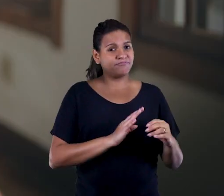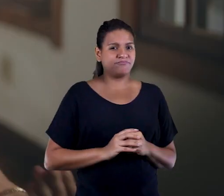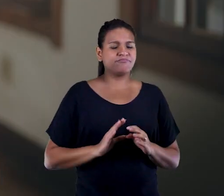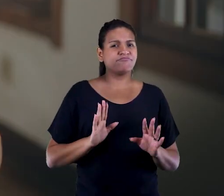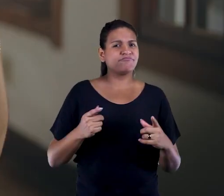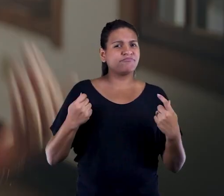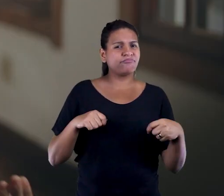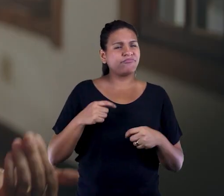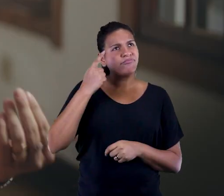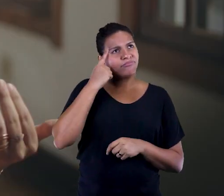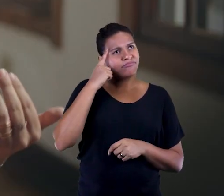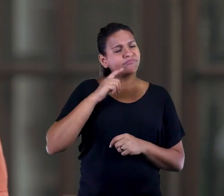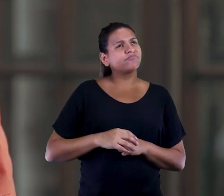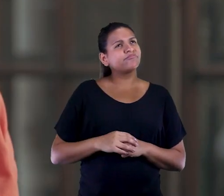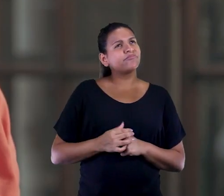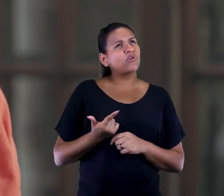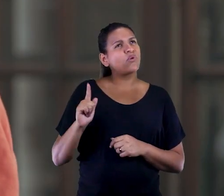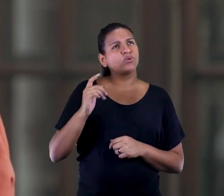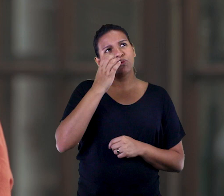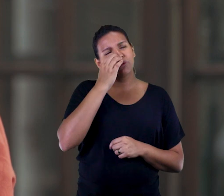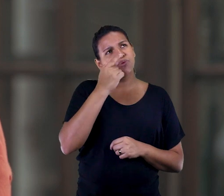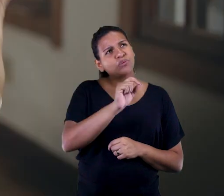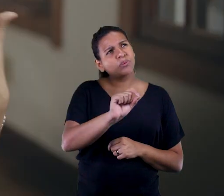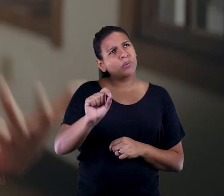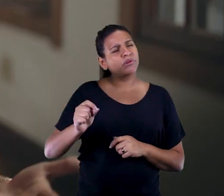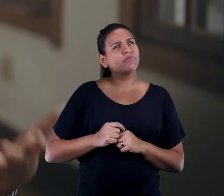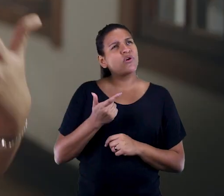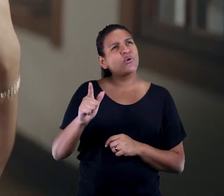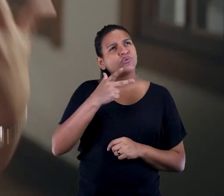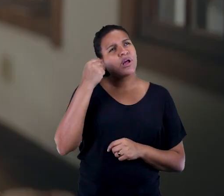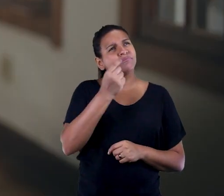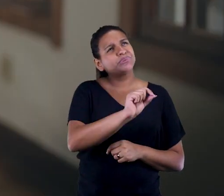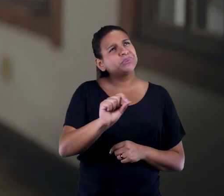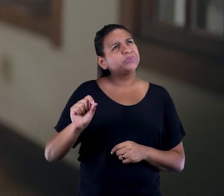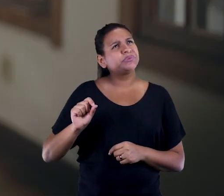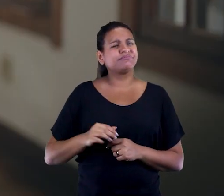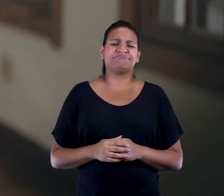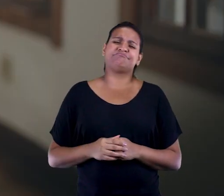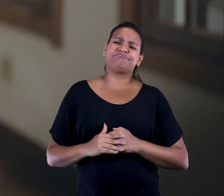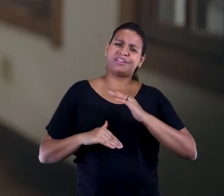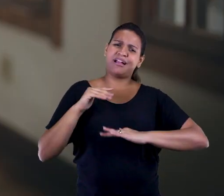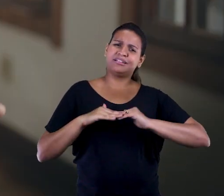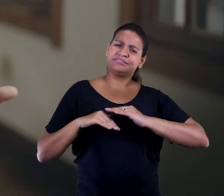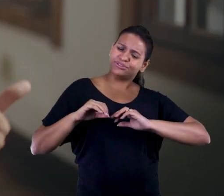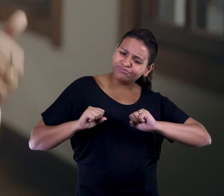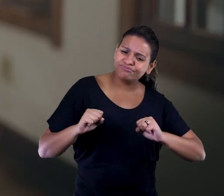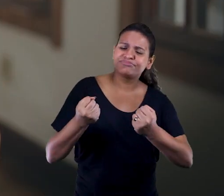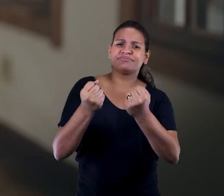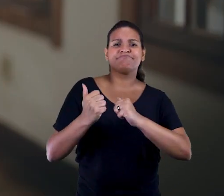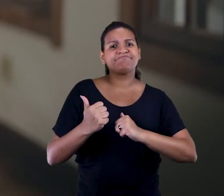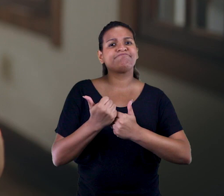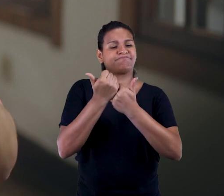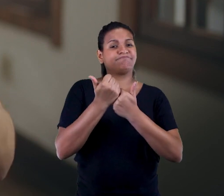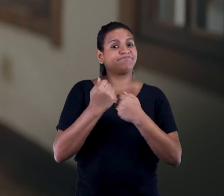outros cães e nos outros gatos, para que a gente haja a favor desses animais que estão desfavorecidos. A